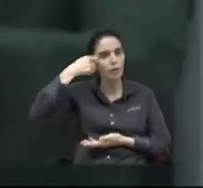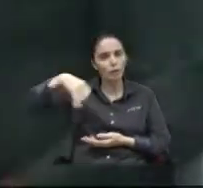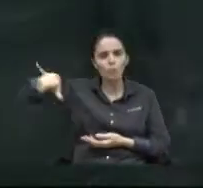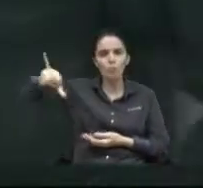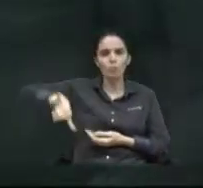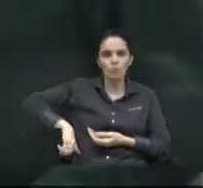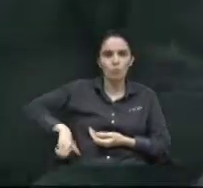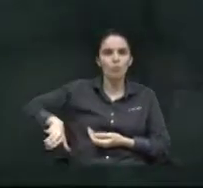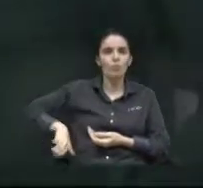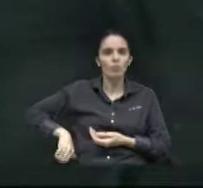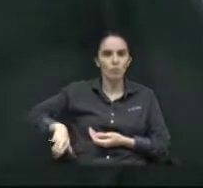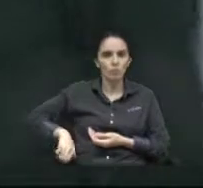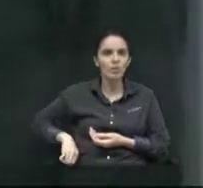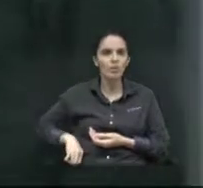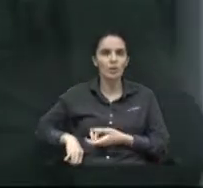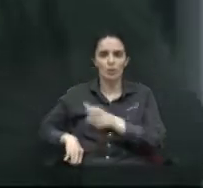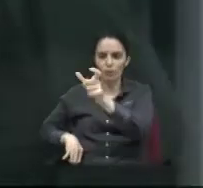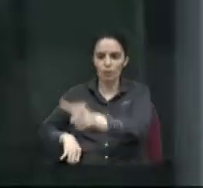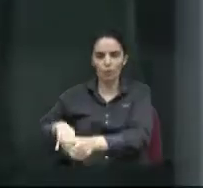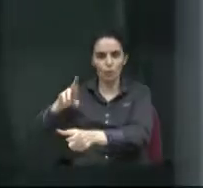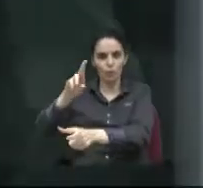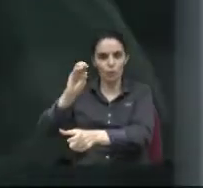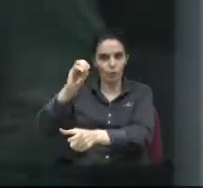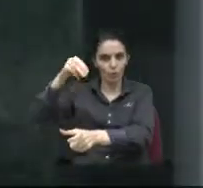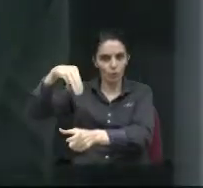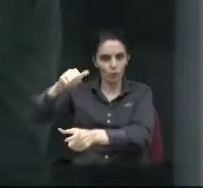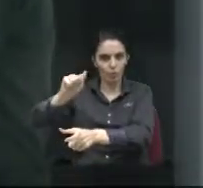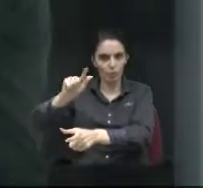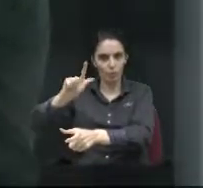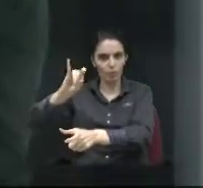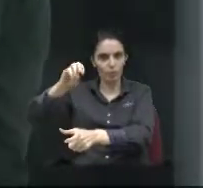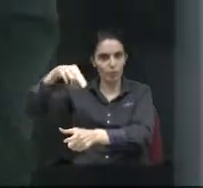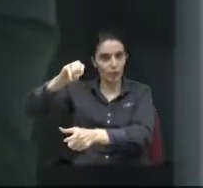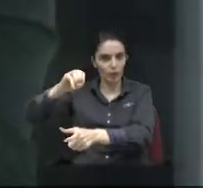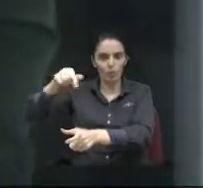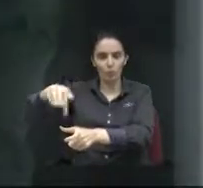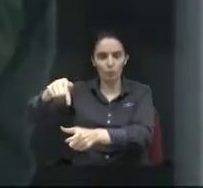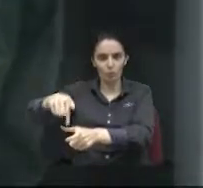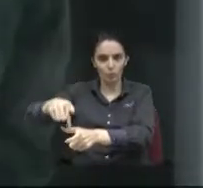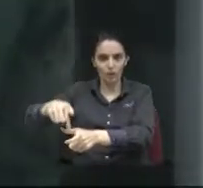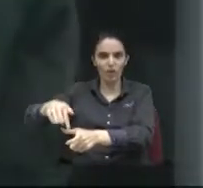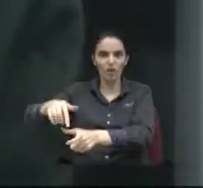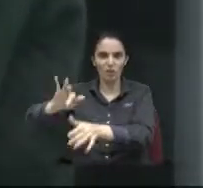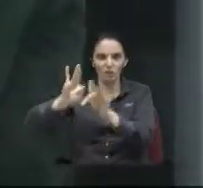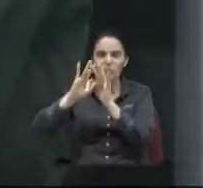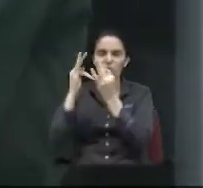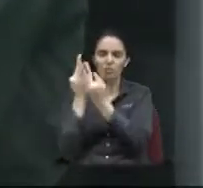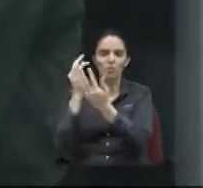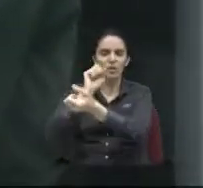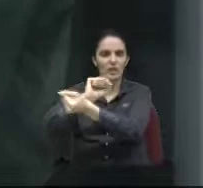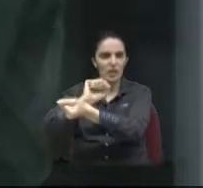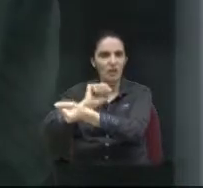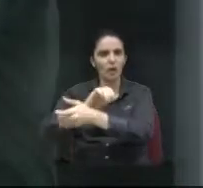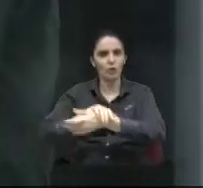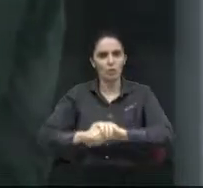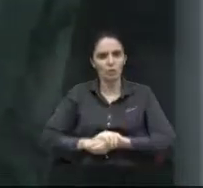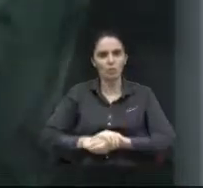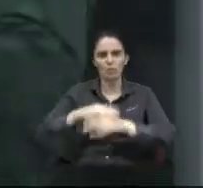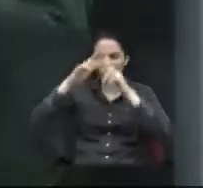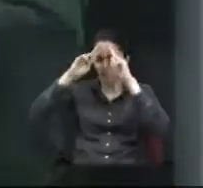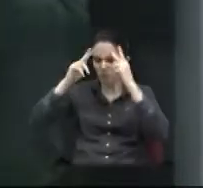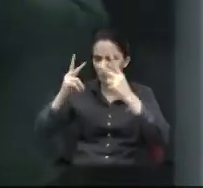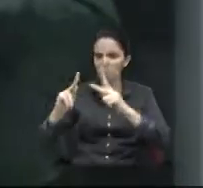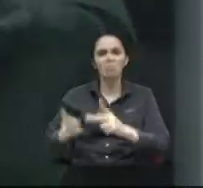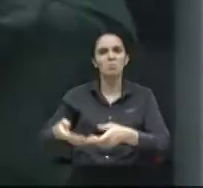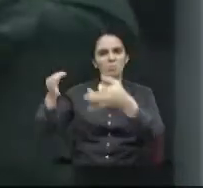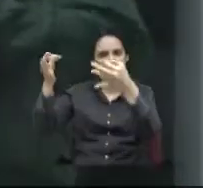dessa família, dessa origem. Então, doutor Rafael Camargo, que brilhantismo. É uma homenagem, sim, mas